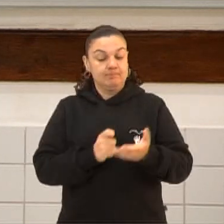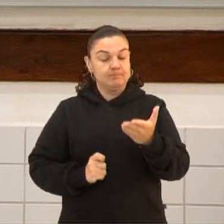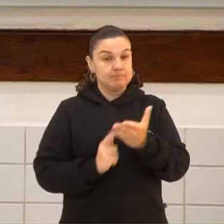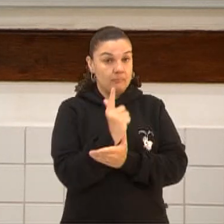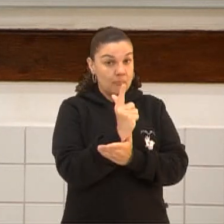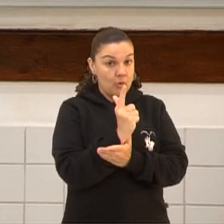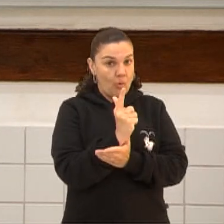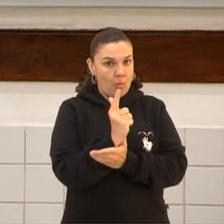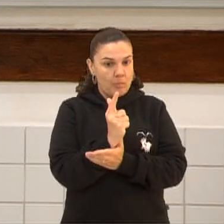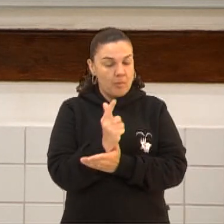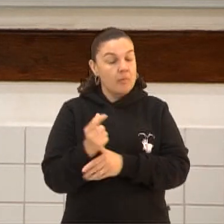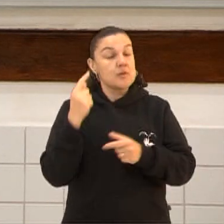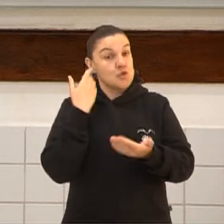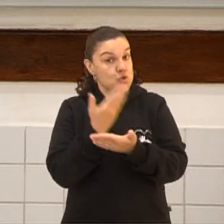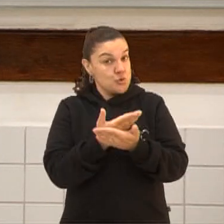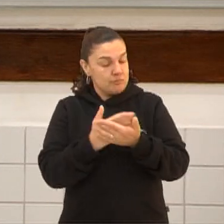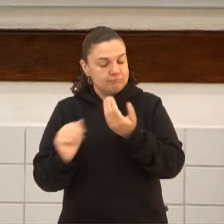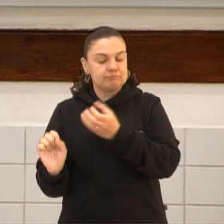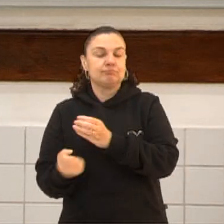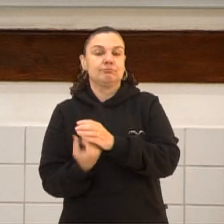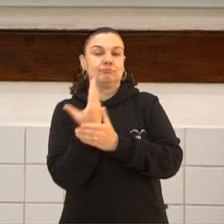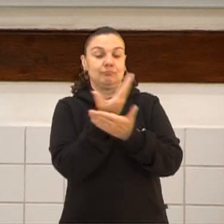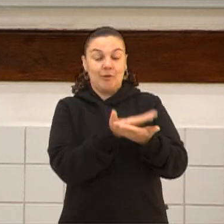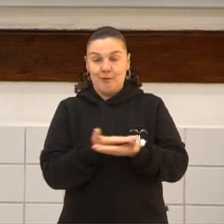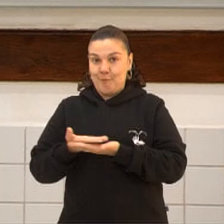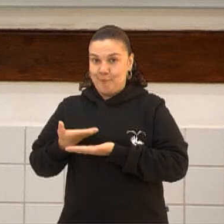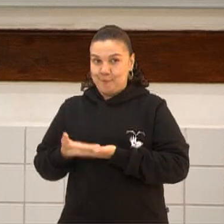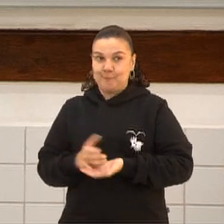quando a gente fala de ecologia, portanto.